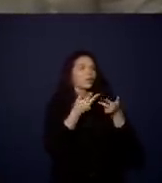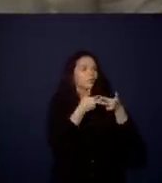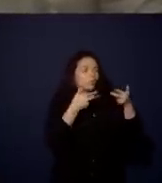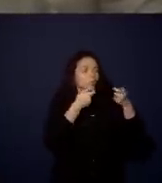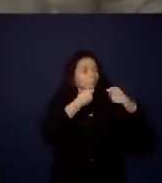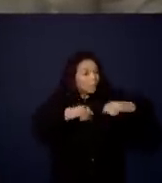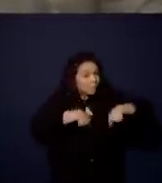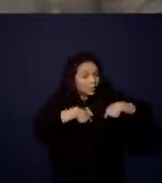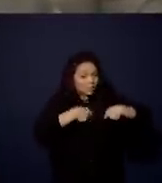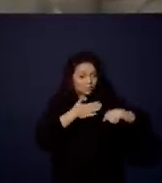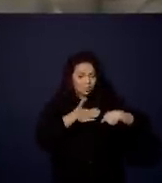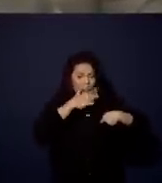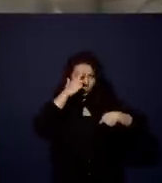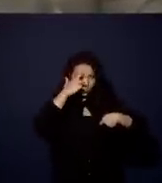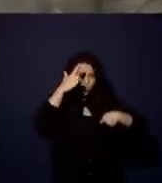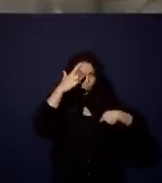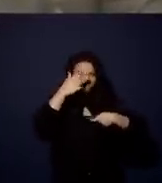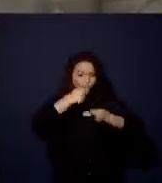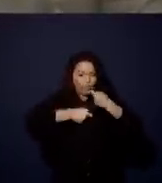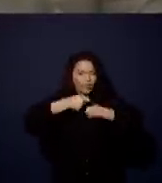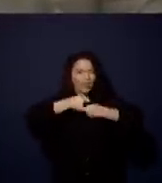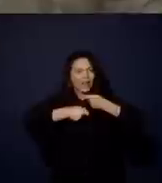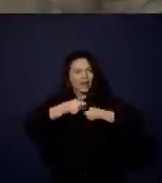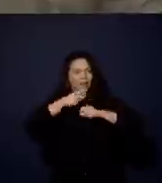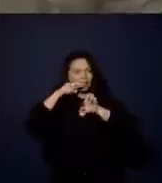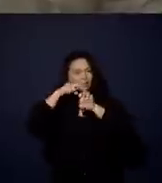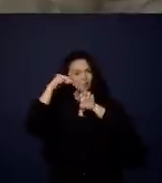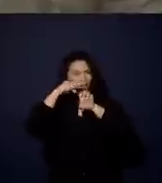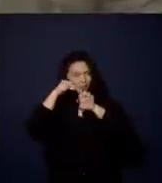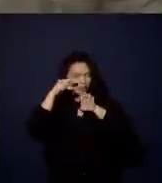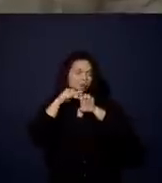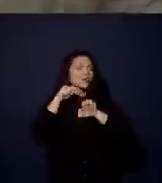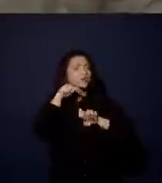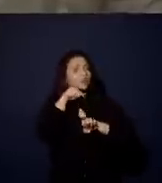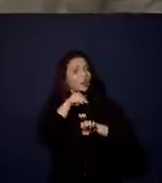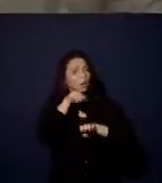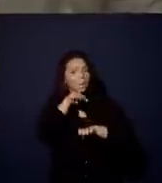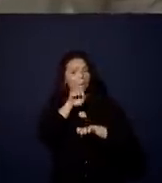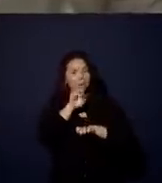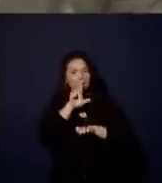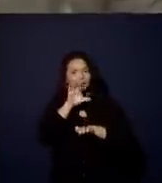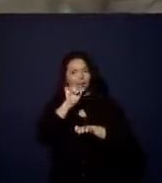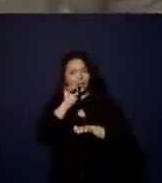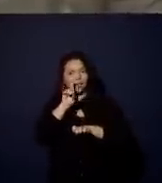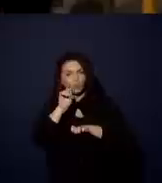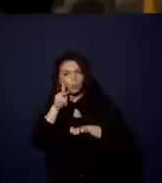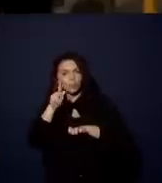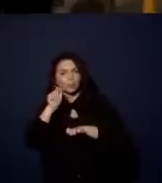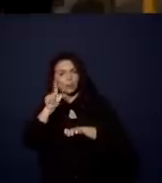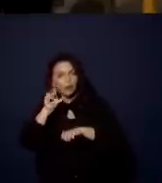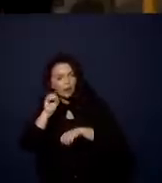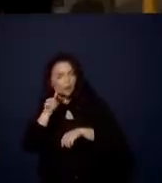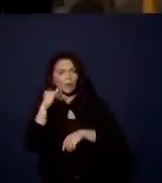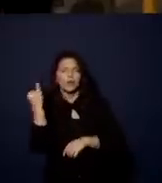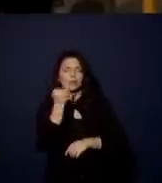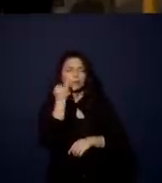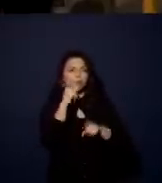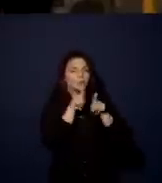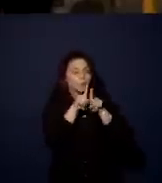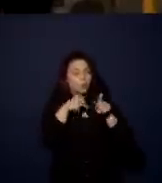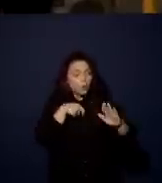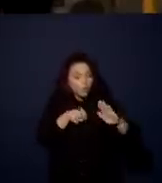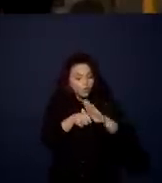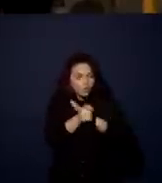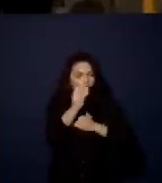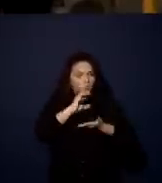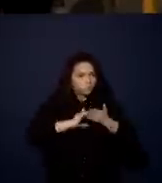de vendedores né então isso é um serviço importante todo investimento que a gente fez em logística tira